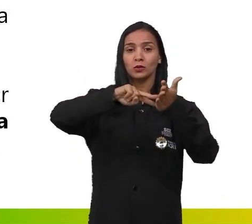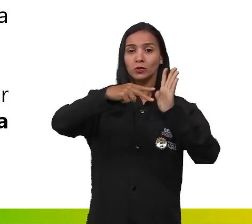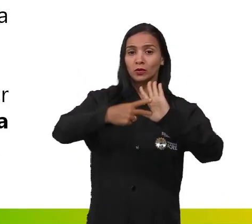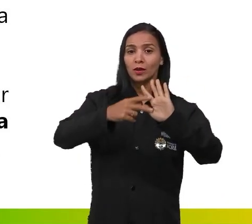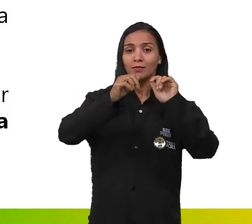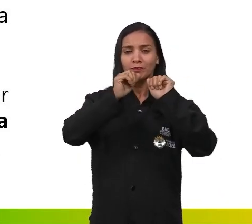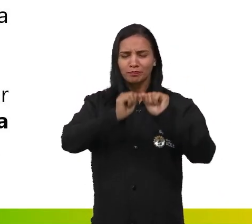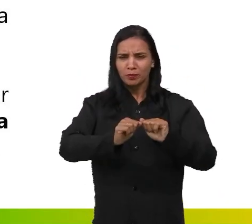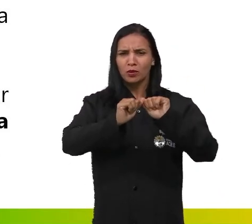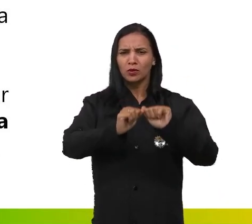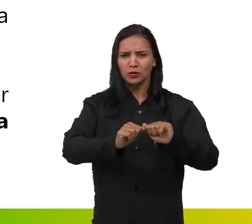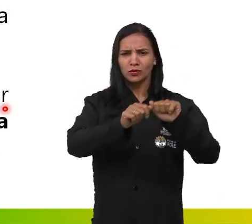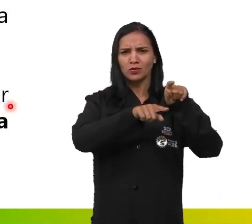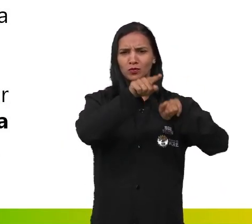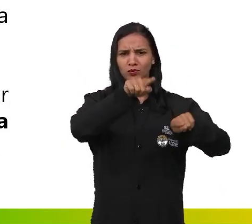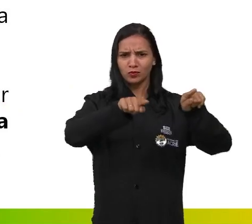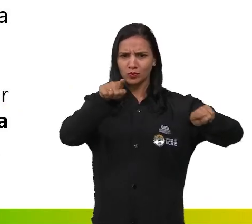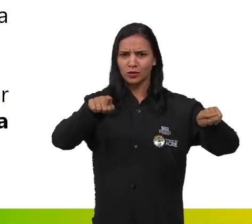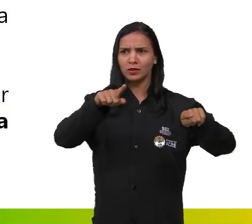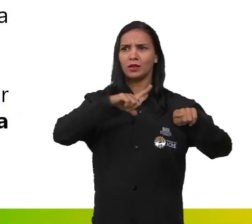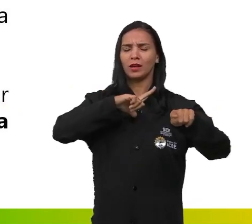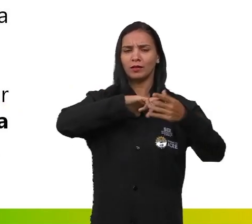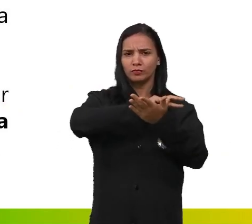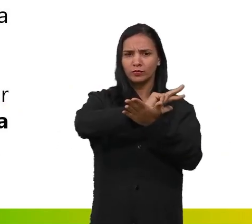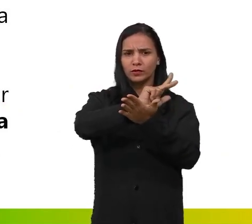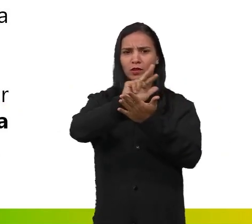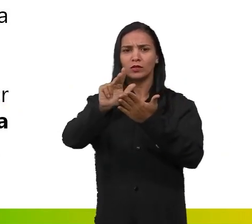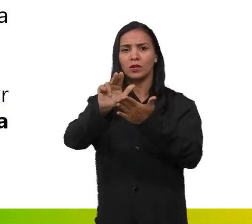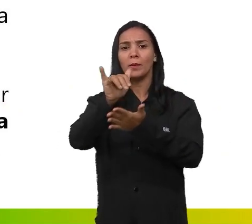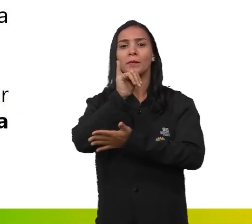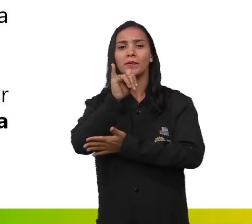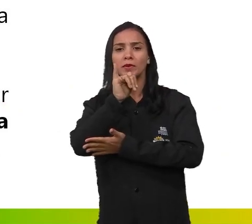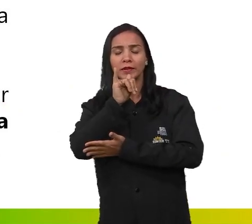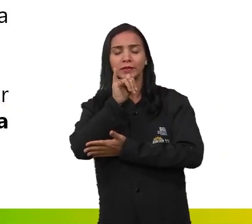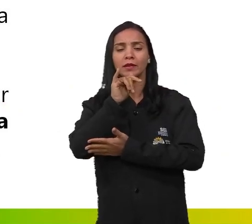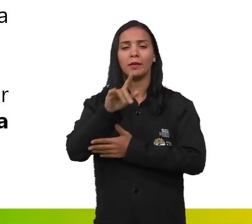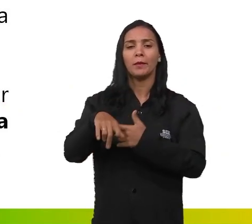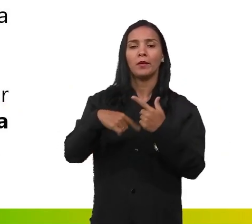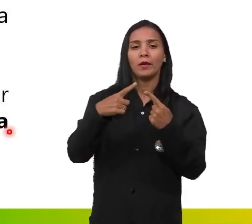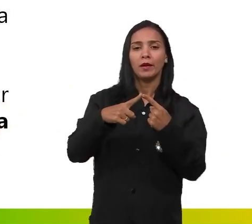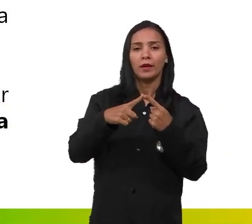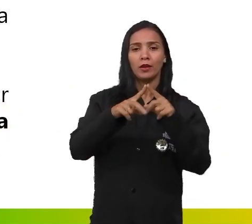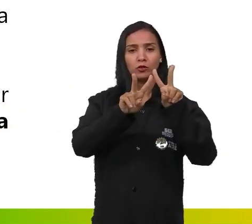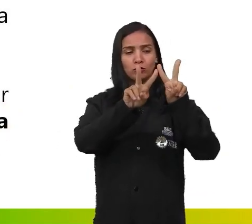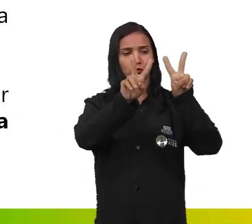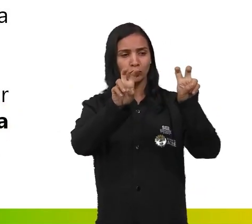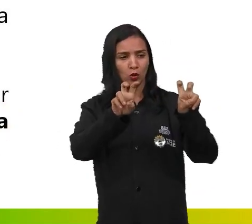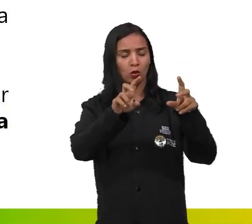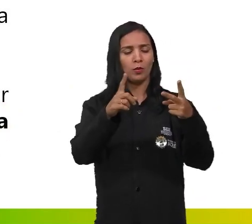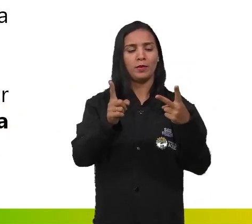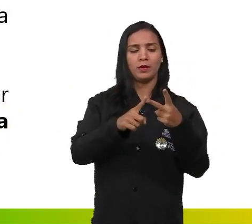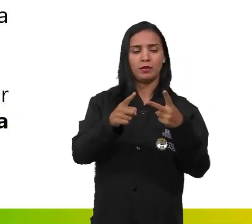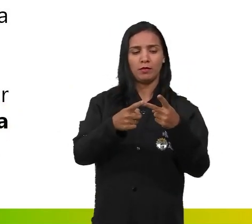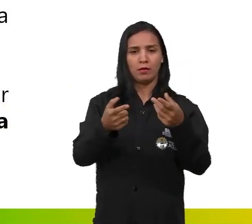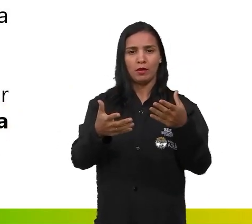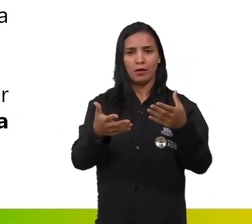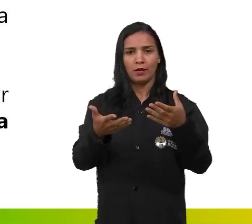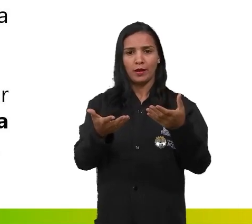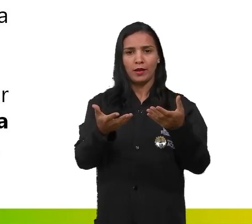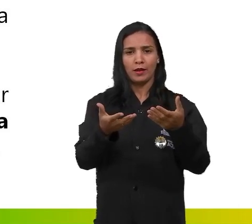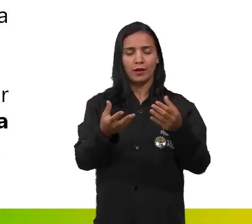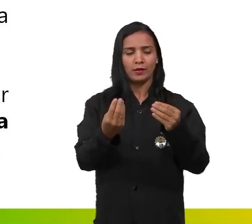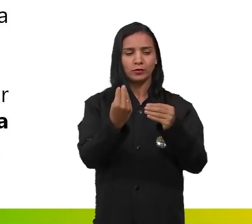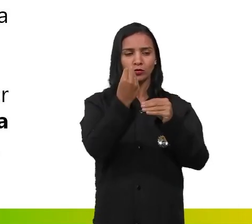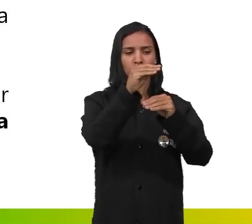significados podem variar, por exemplo, entre sobre, em cima de, acima